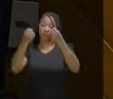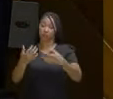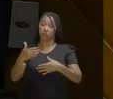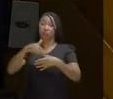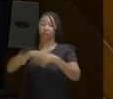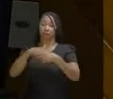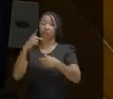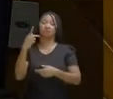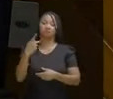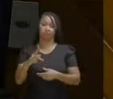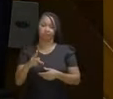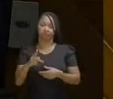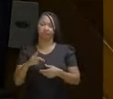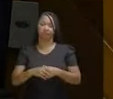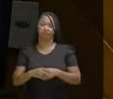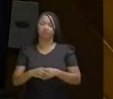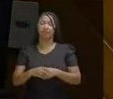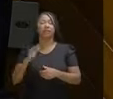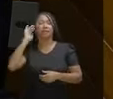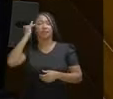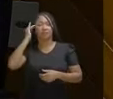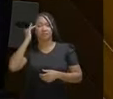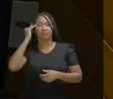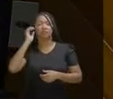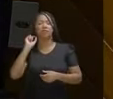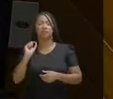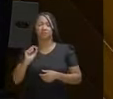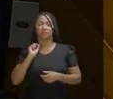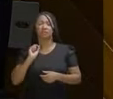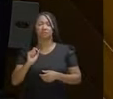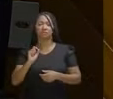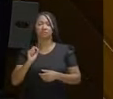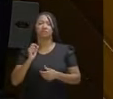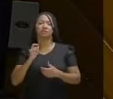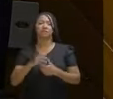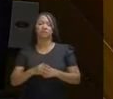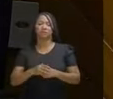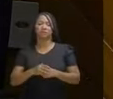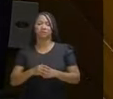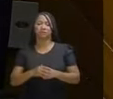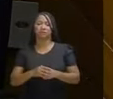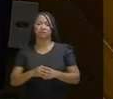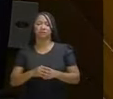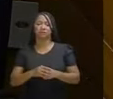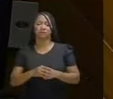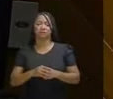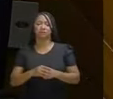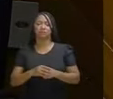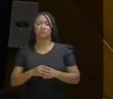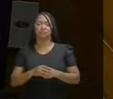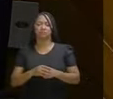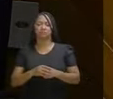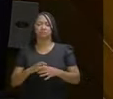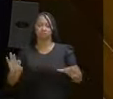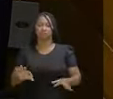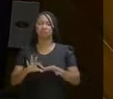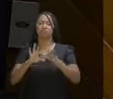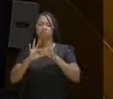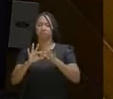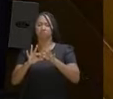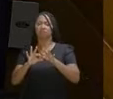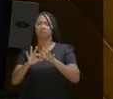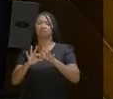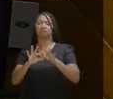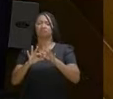voto, tem que mudar o entendimento sobre essa questão, até para que seja solidificada, em homenagem